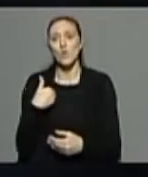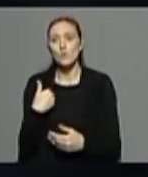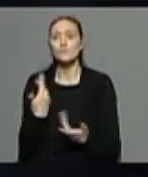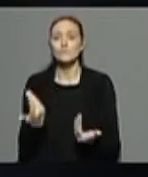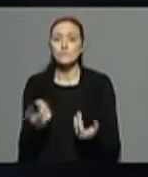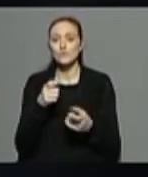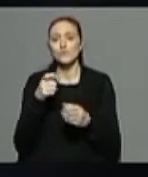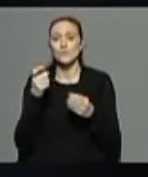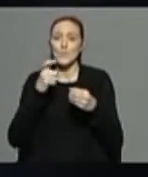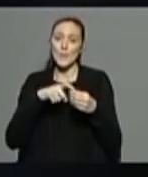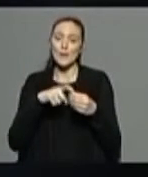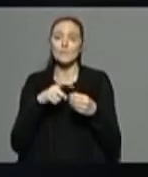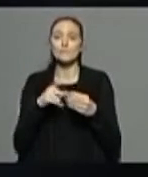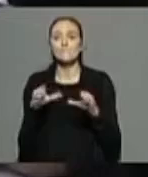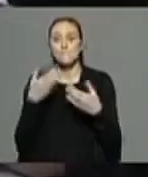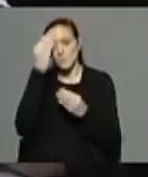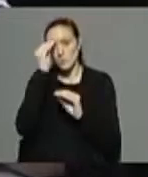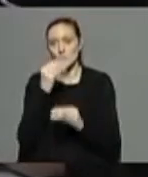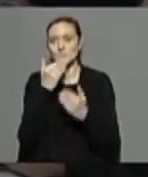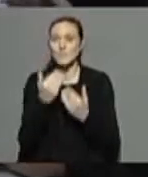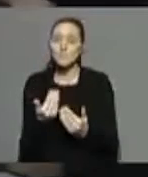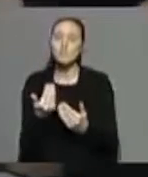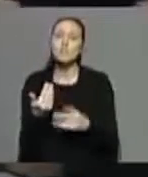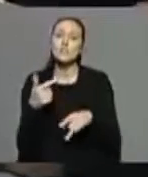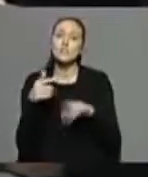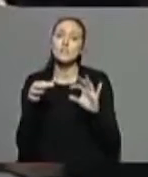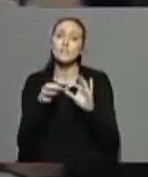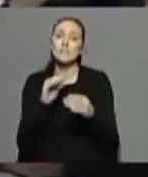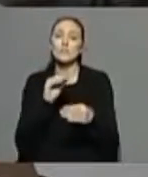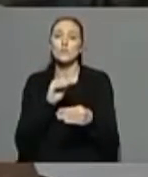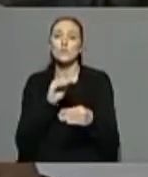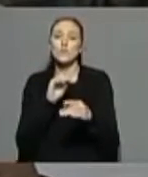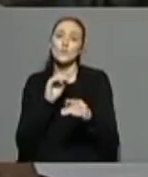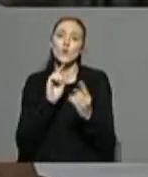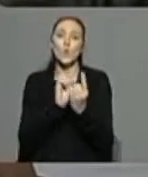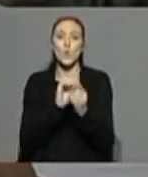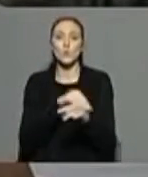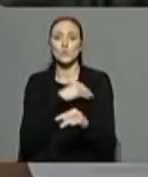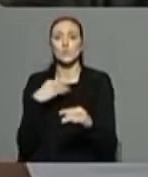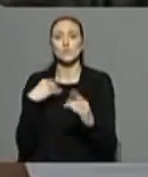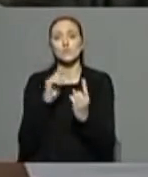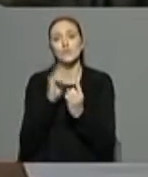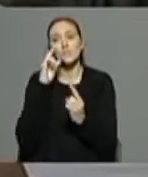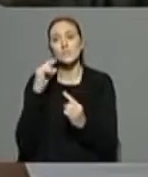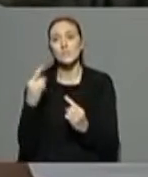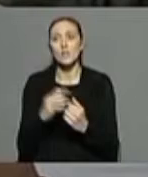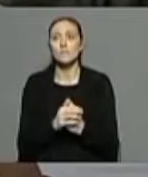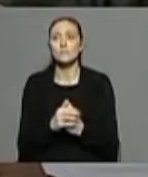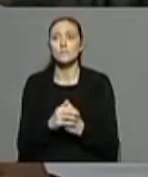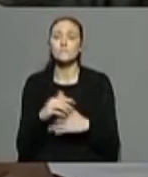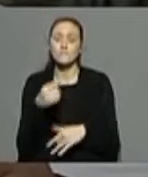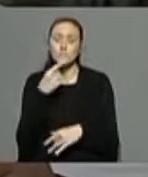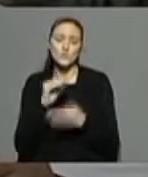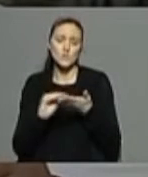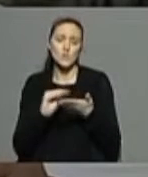Conselho pediram maior celeridade na obtenção de consultas de especialidade. Que foi claramente percebida pelo Sr. Secretário da Saúde